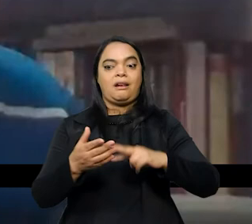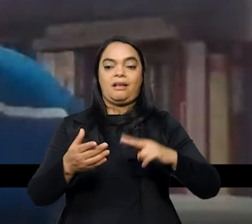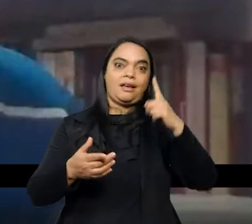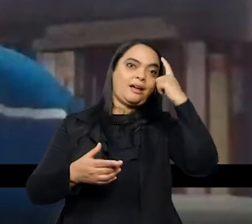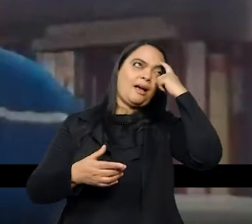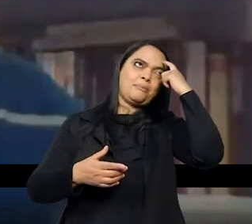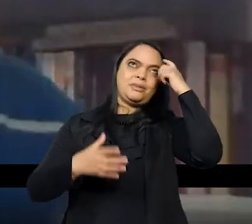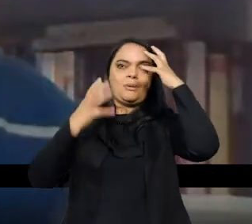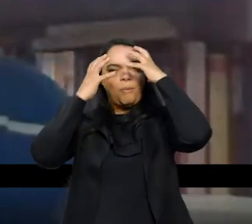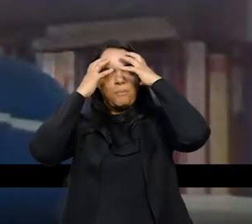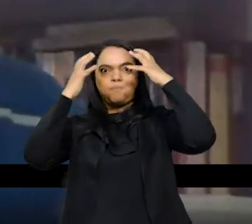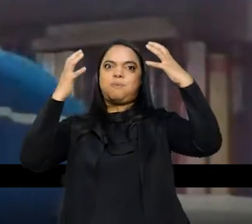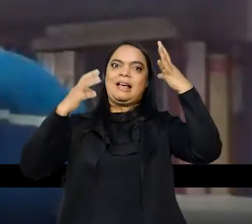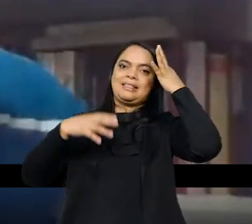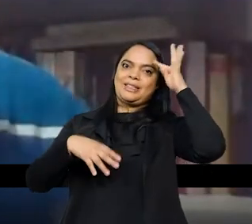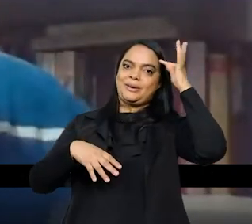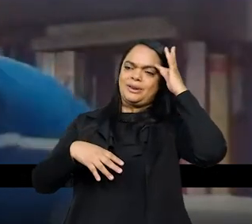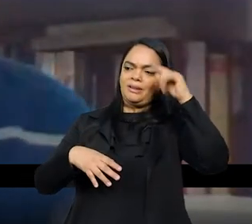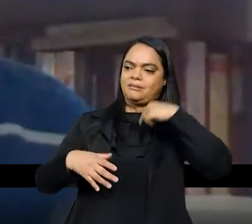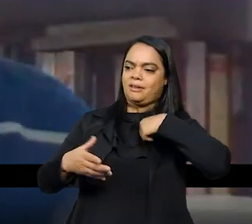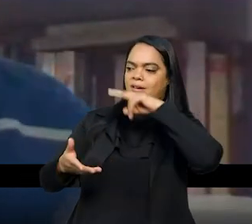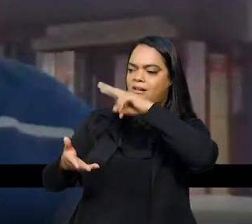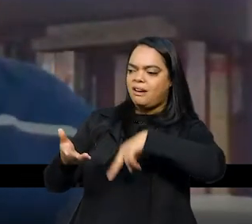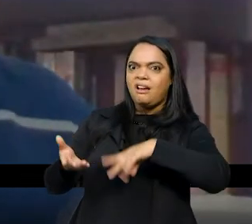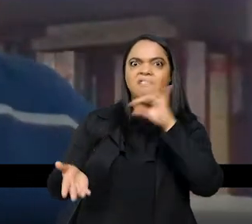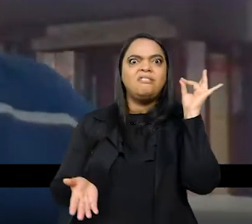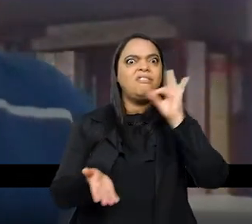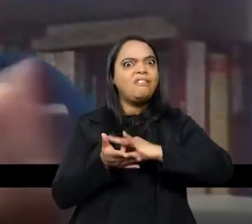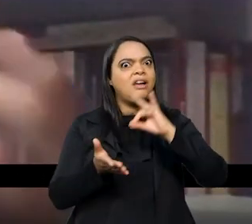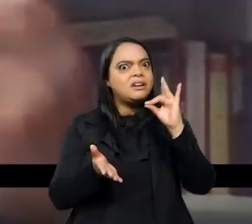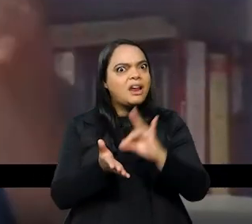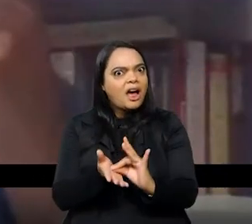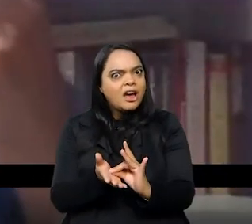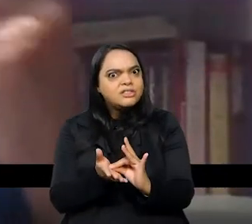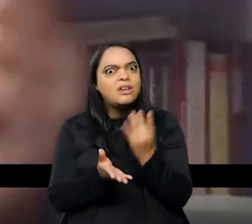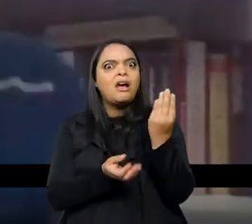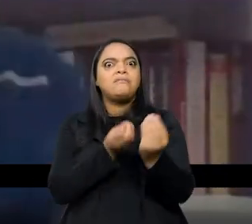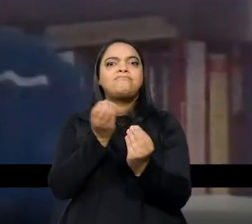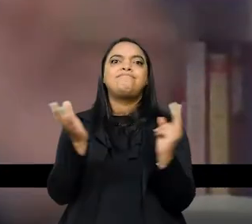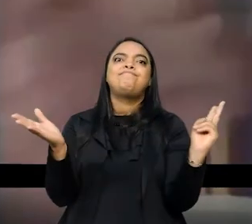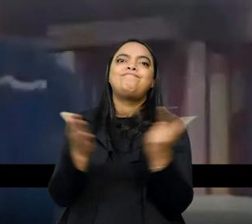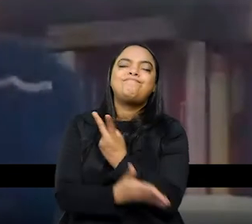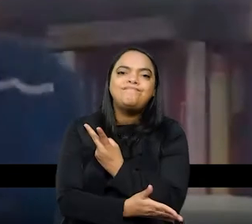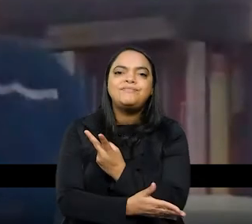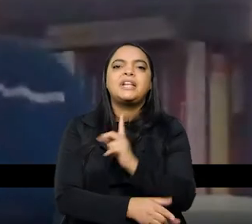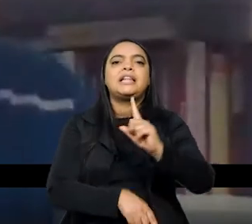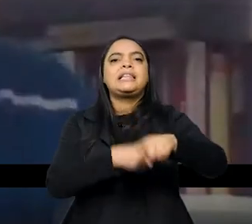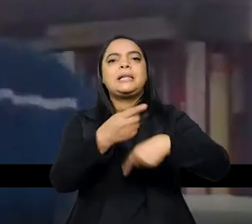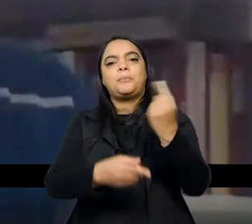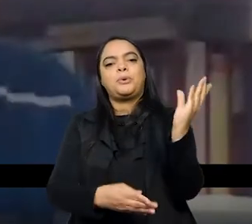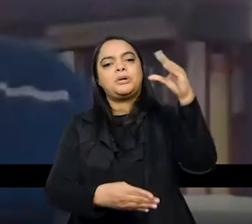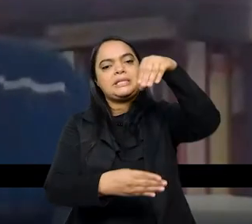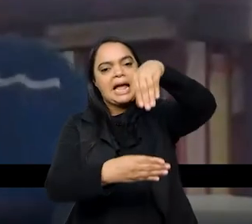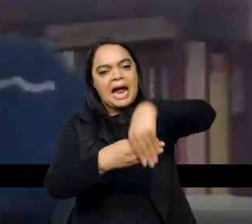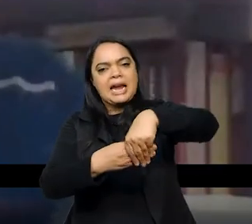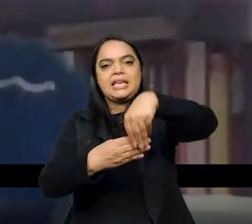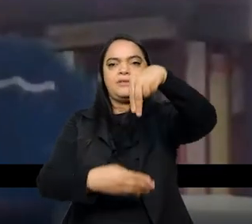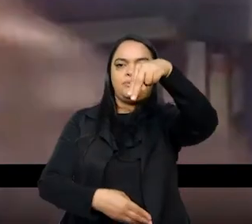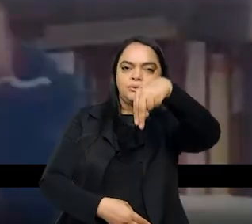teoria, que quando a gente olhou, cara, que é verdade, olha o que aconteceu. E depois, no Arquivo Nacional, fui encontrando